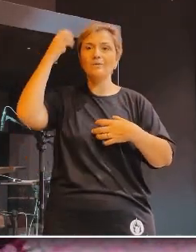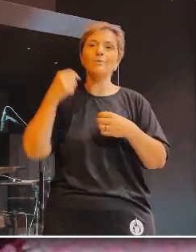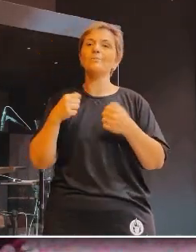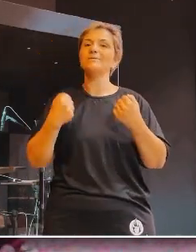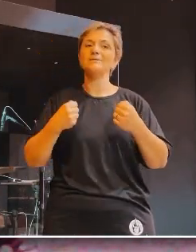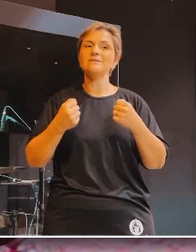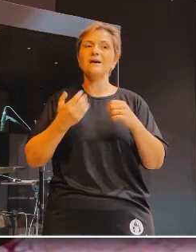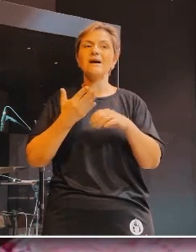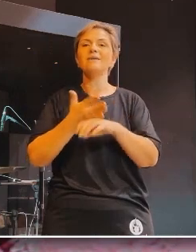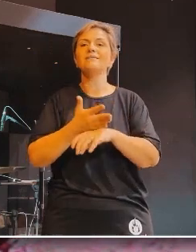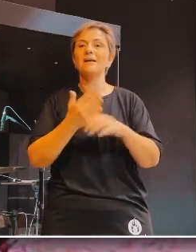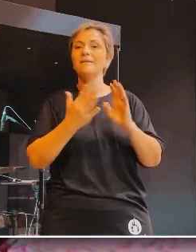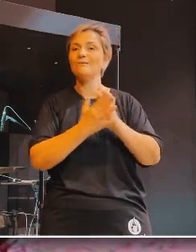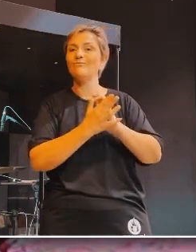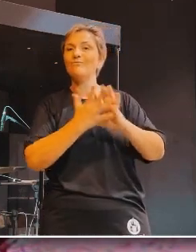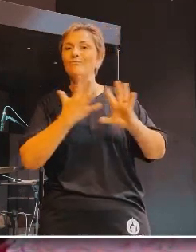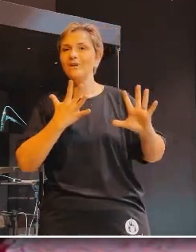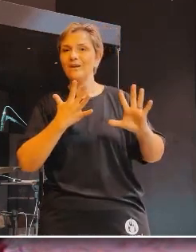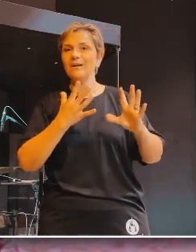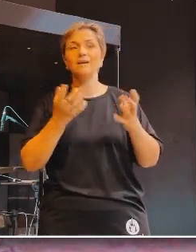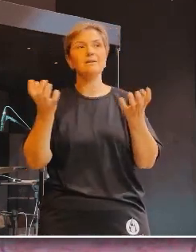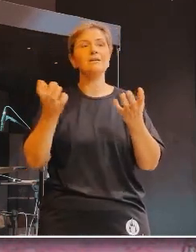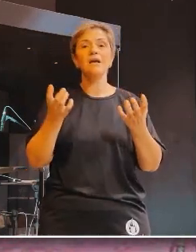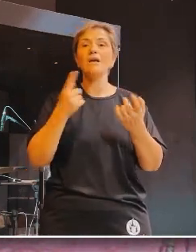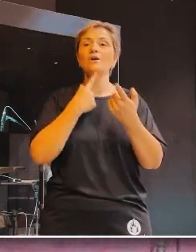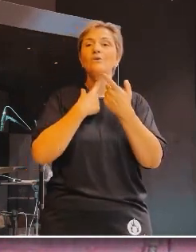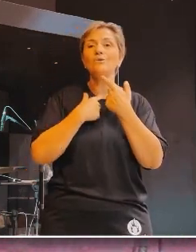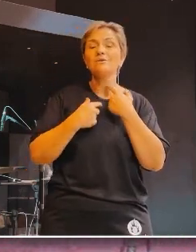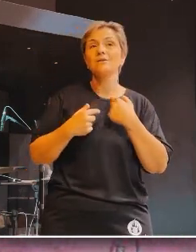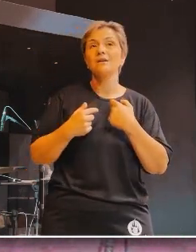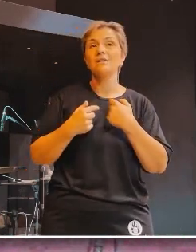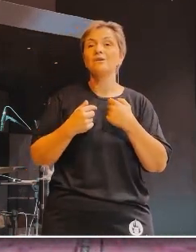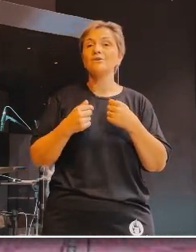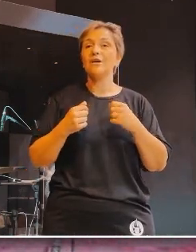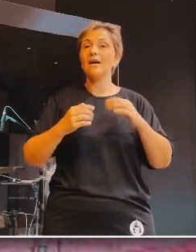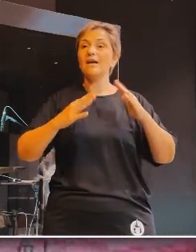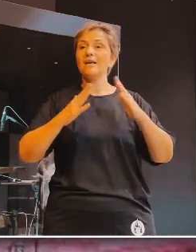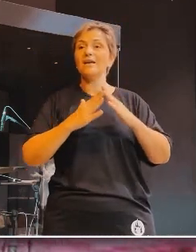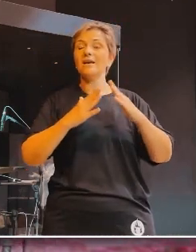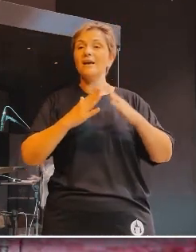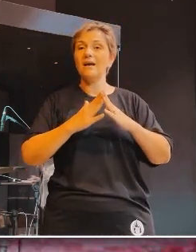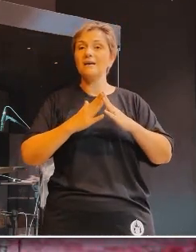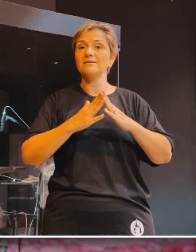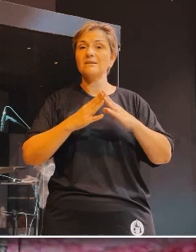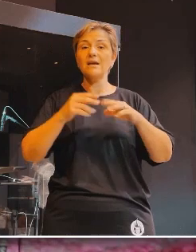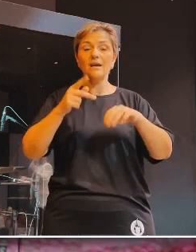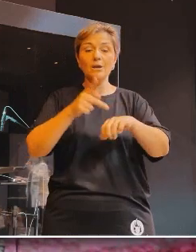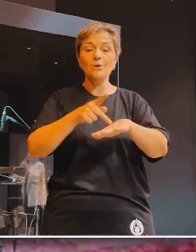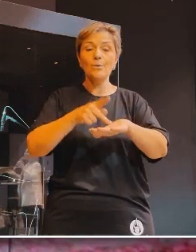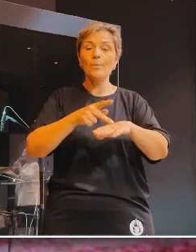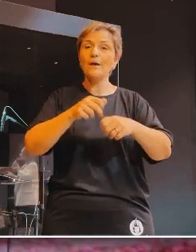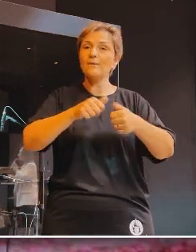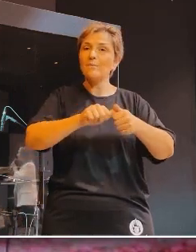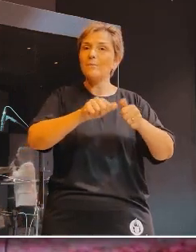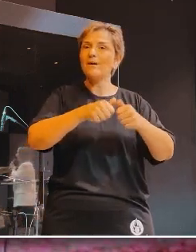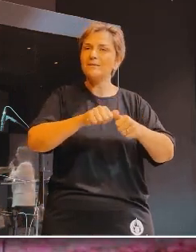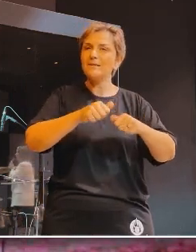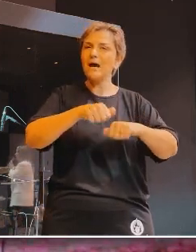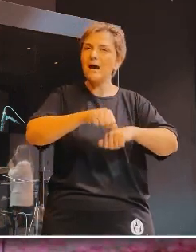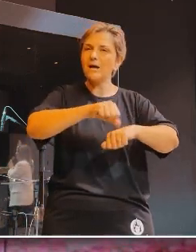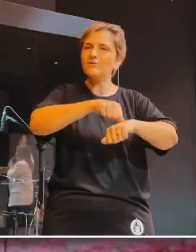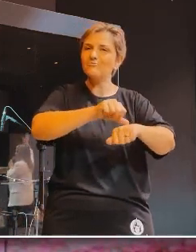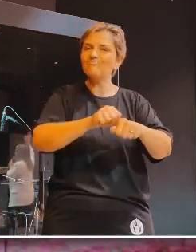Quem gostaria de chegar em casa e receber massagem nos pés, depois de um dia de caminhada, de ficar de